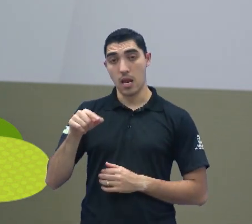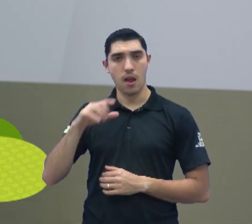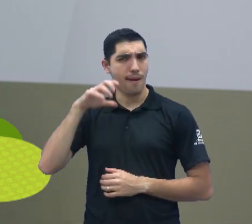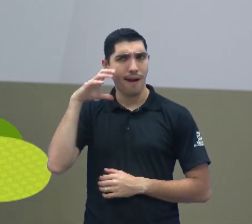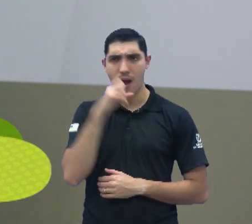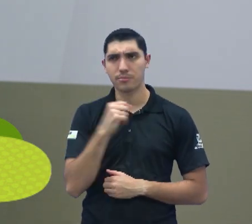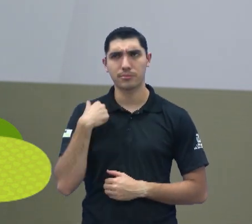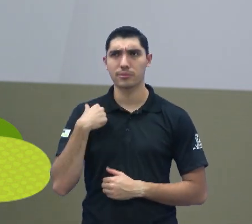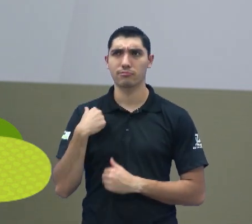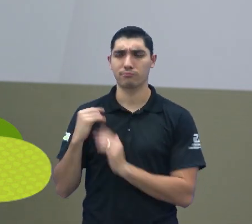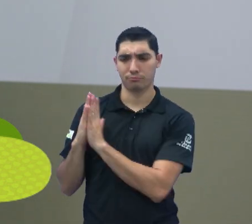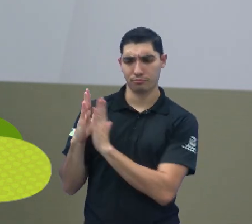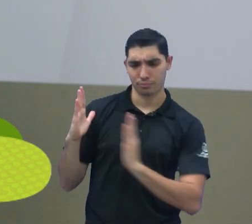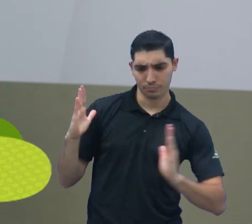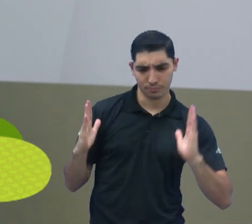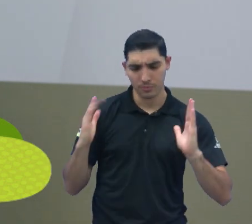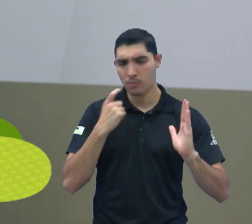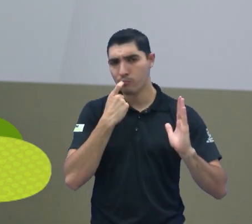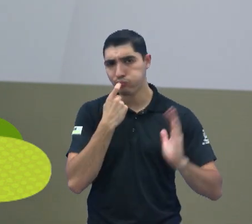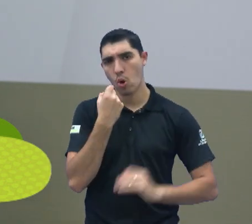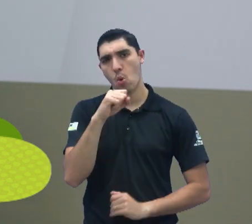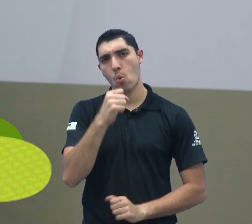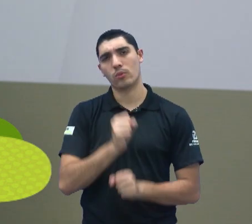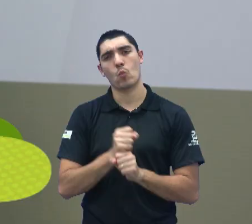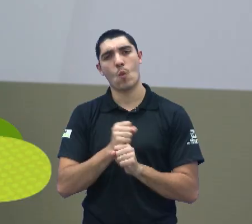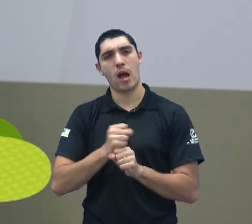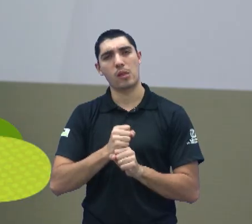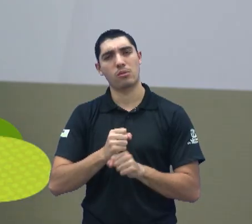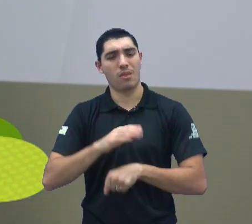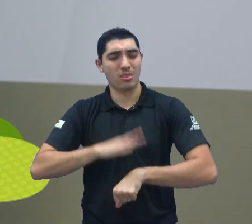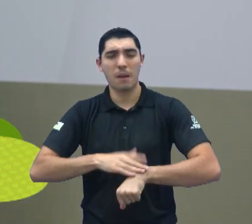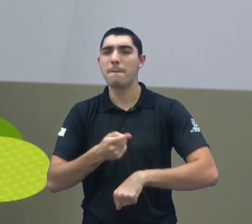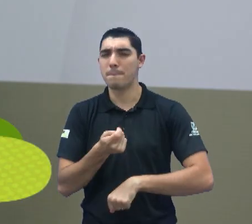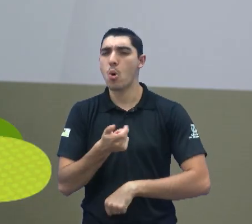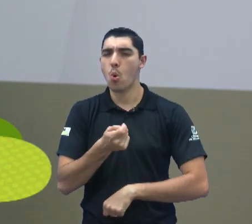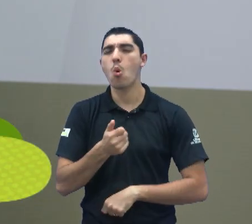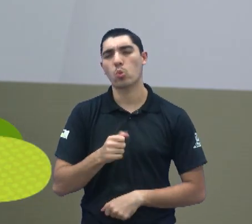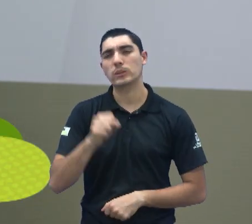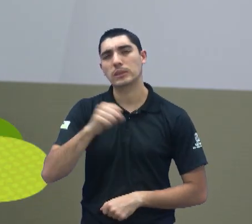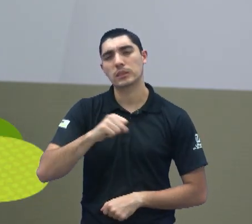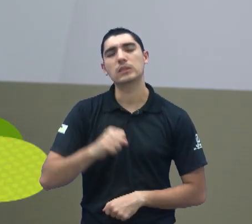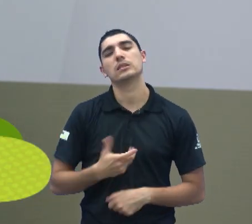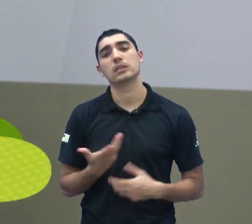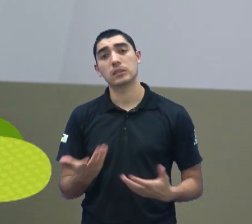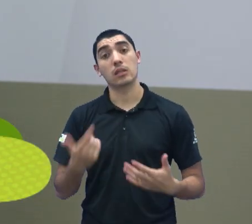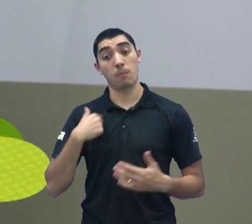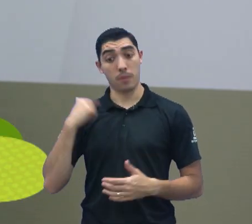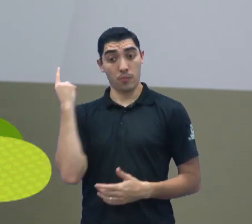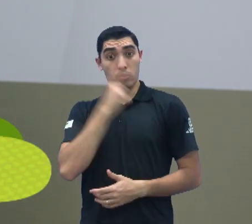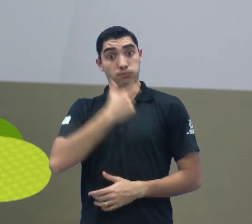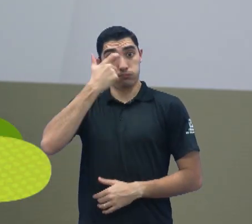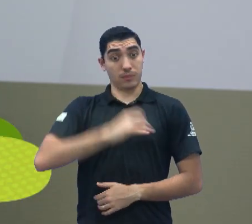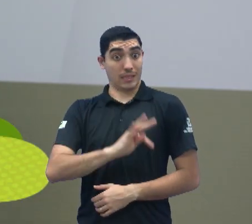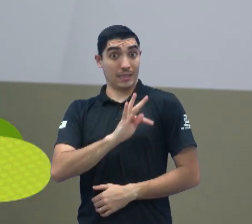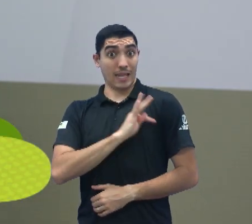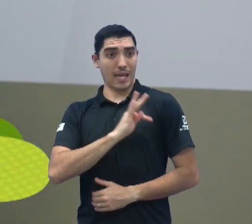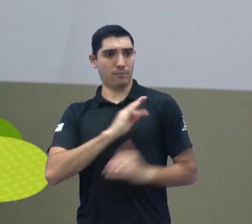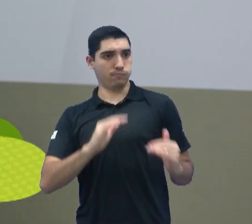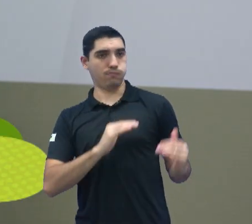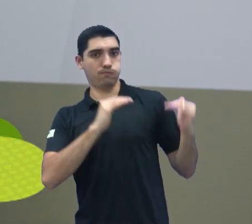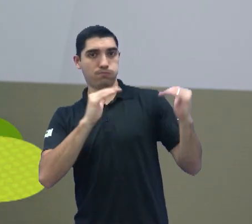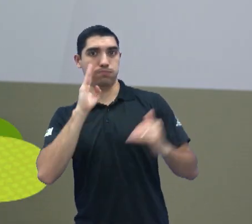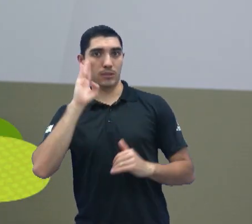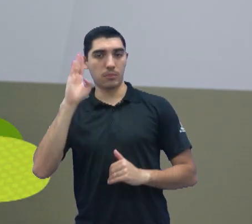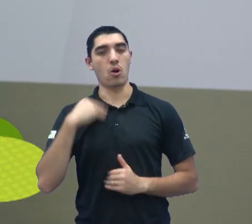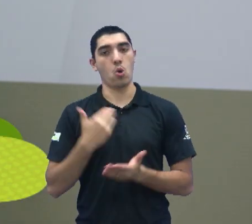né, que eu trabalho com vôlei profissional, então é pouco tempo para já ter chegado a ser técnico de uma equipe adulta. Comecei no Pinheiros